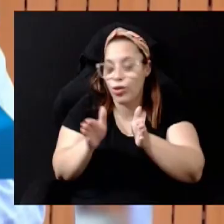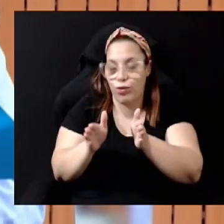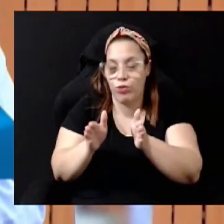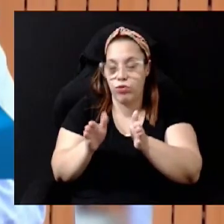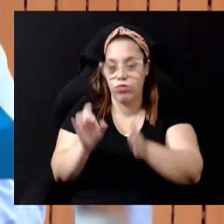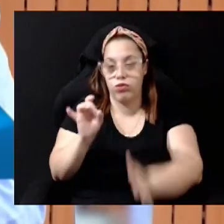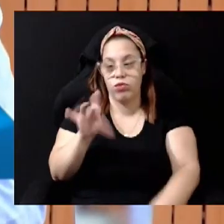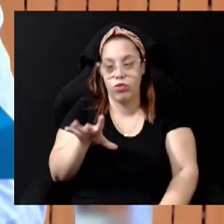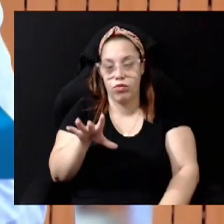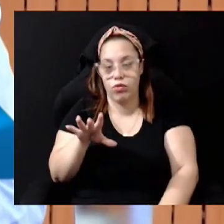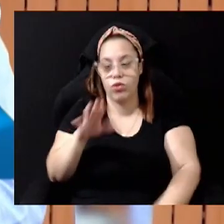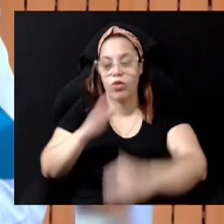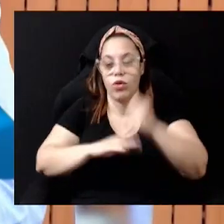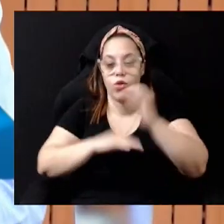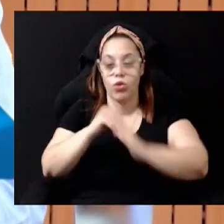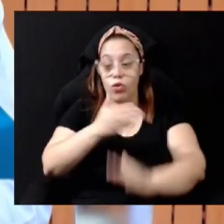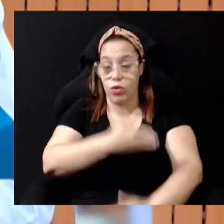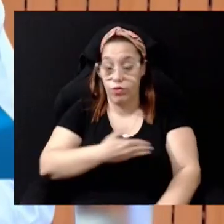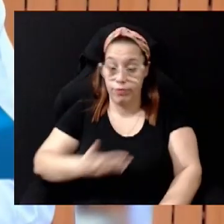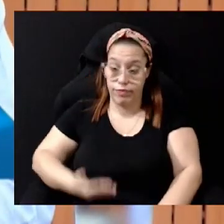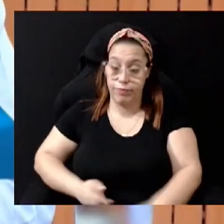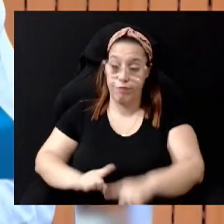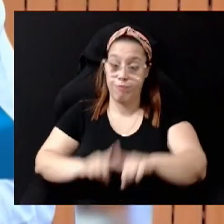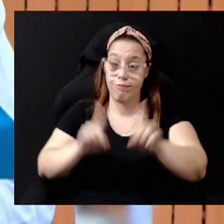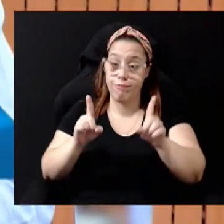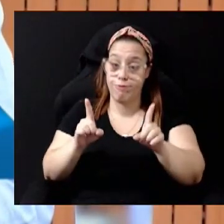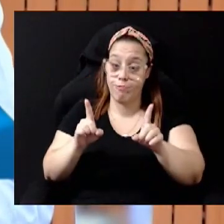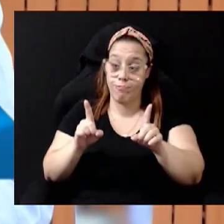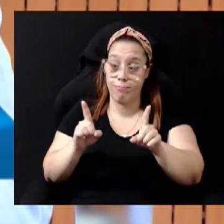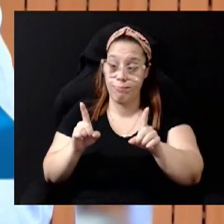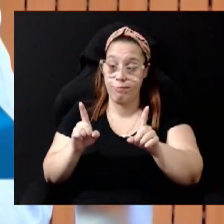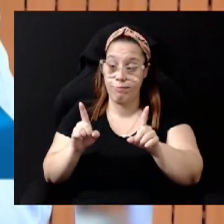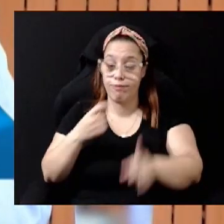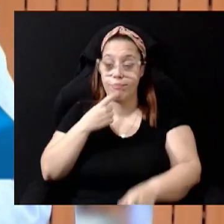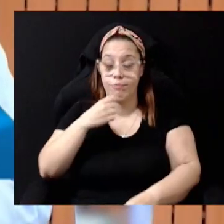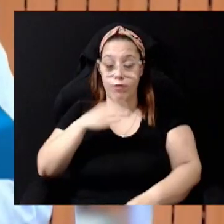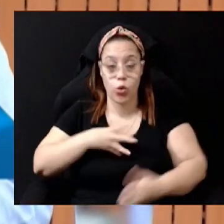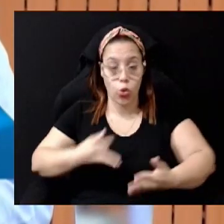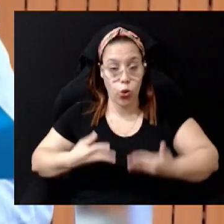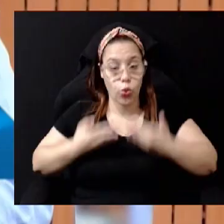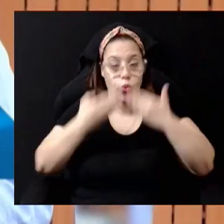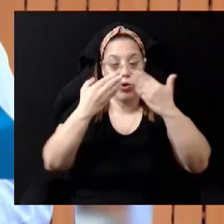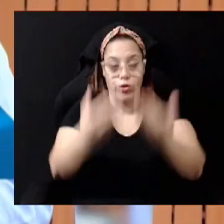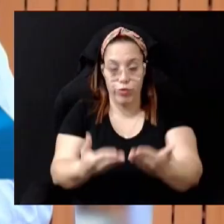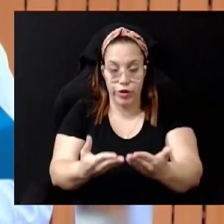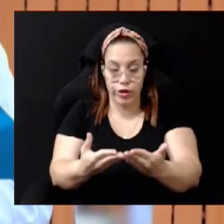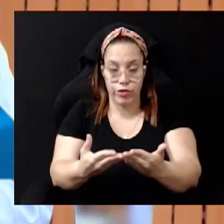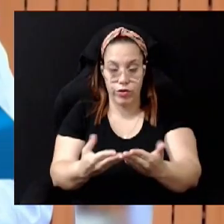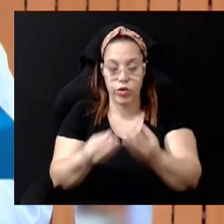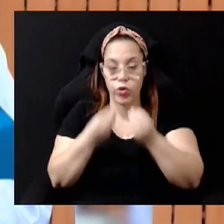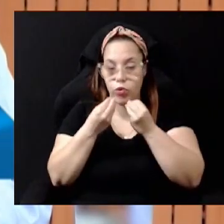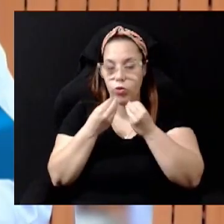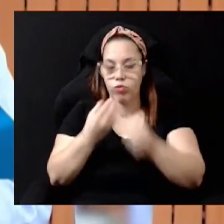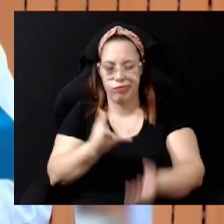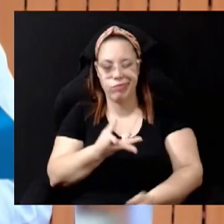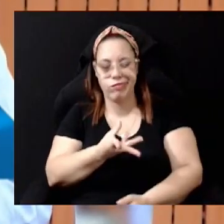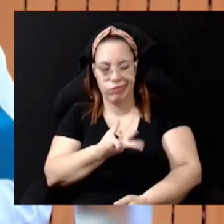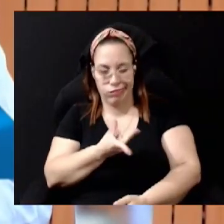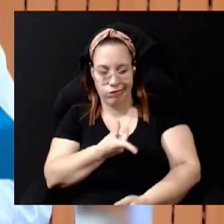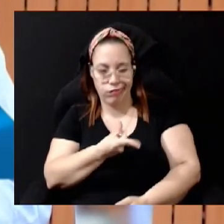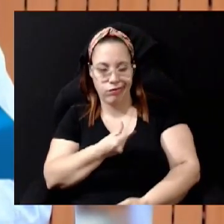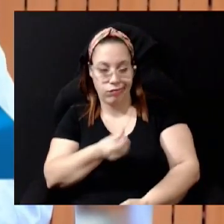serviços públicos, mas o que a cidade pode oferecer para eles como qualidade de vida, né? Eles têm que se